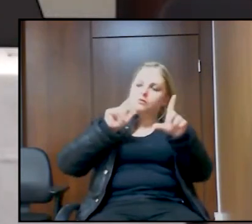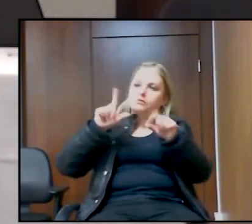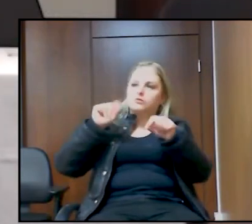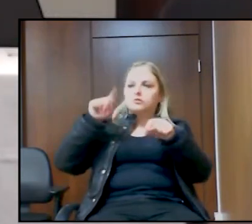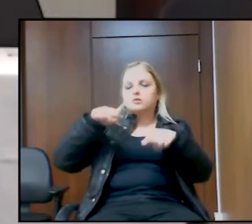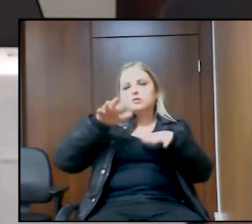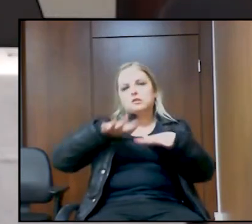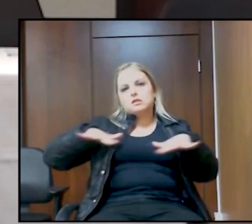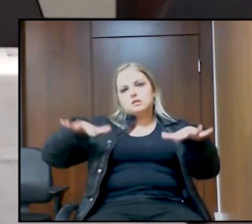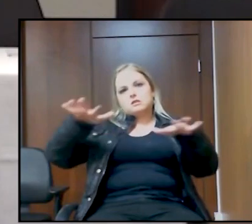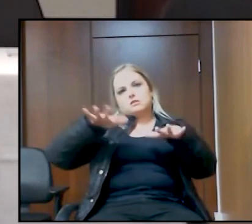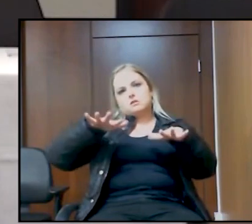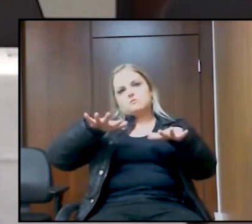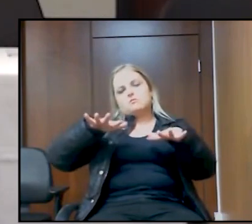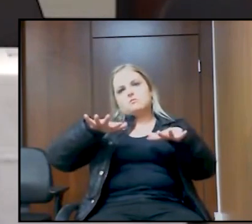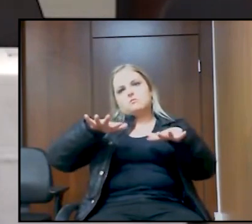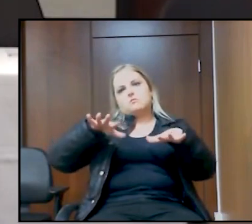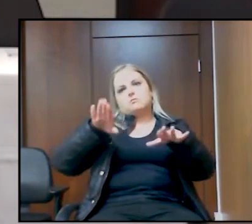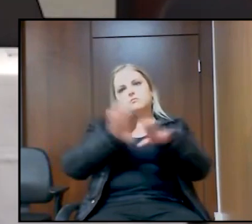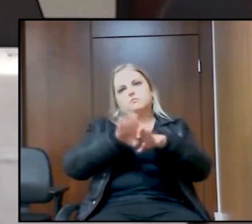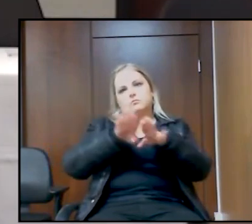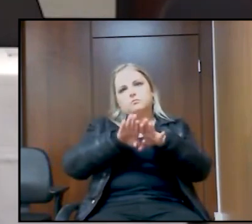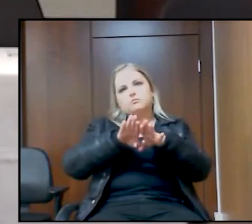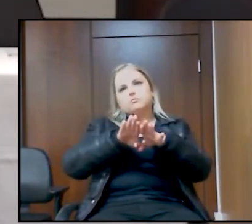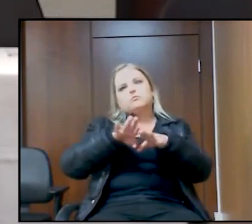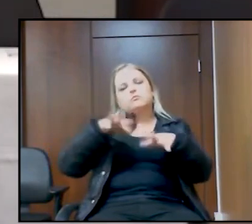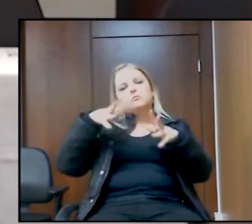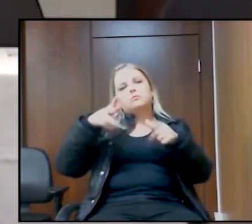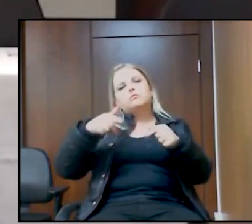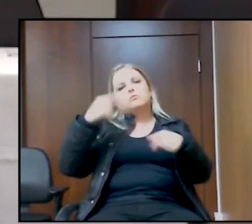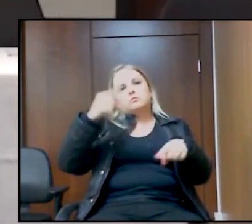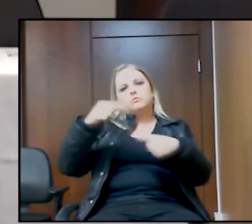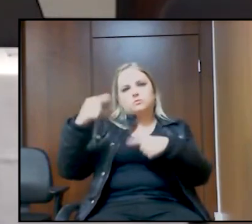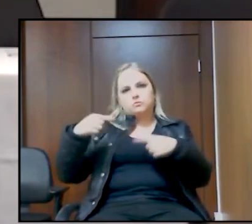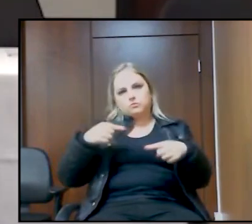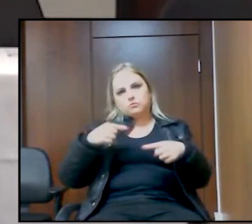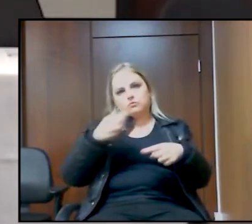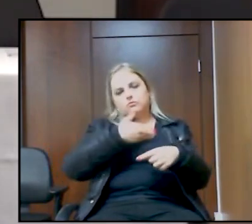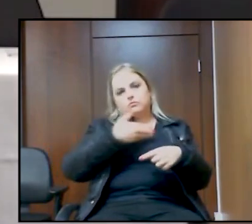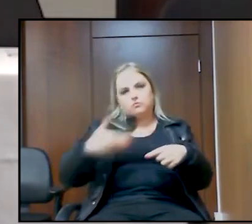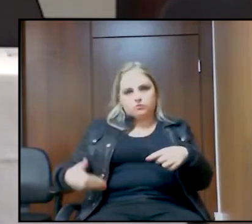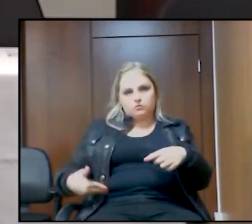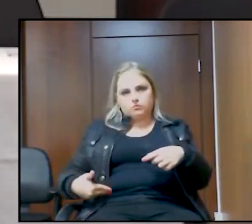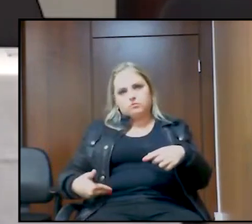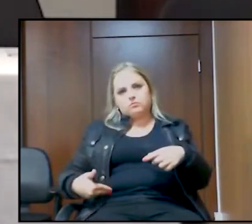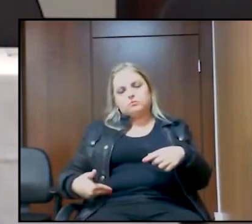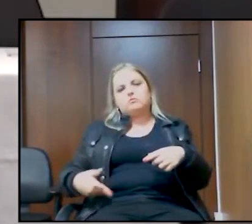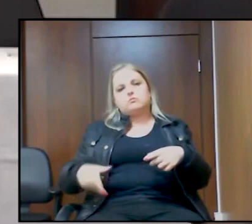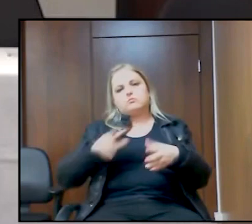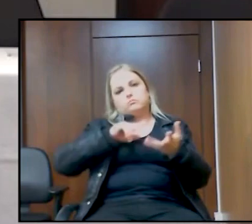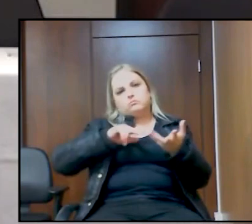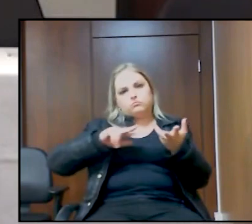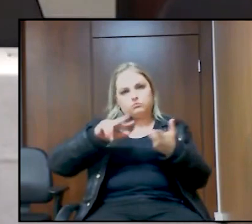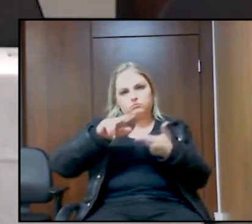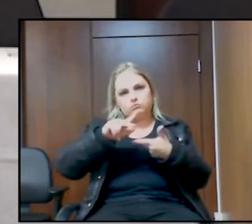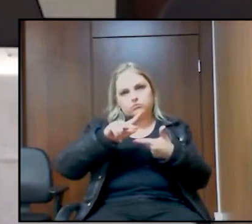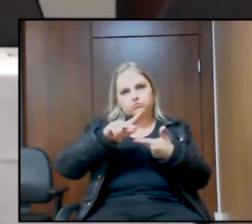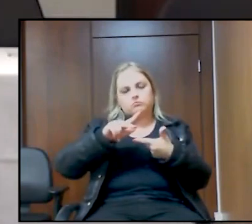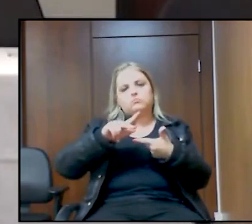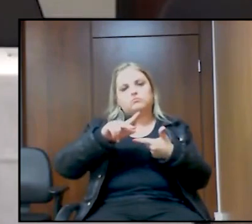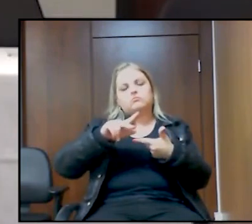físico mesmo, e não é só espaço físico, mas é toda uma política pública, inter e multissetorial,